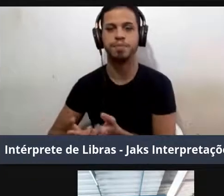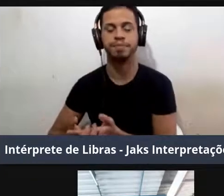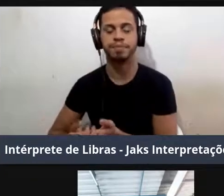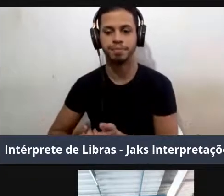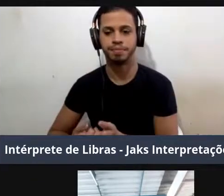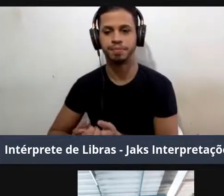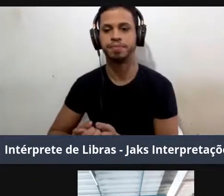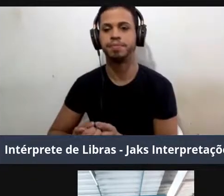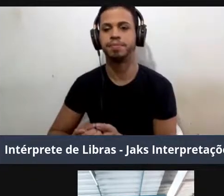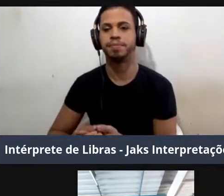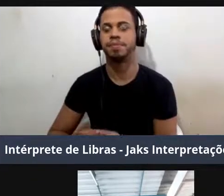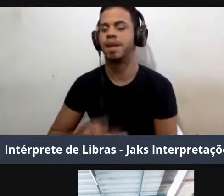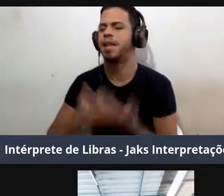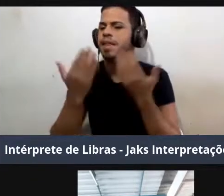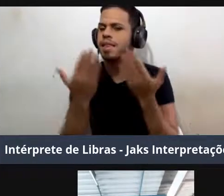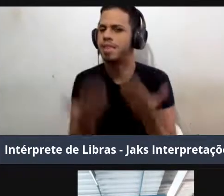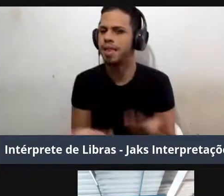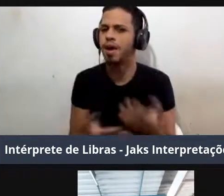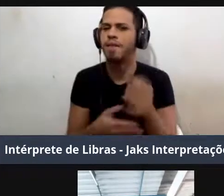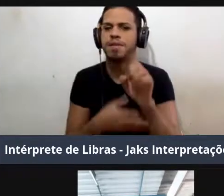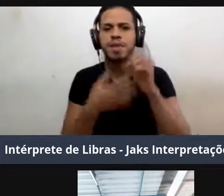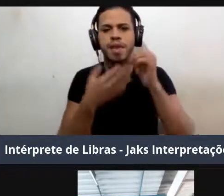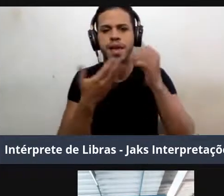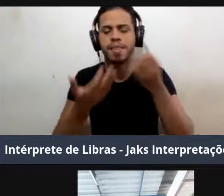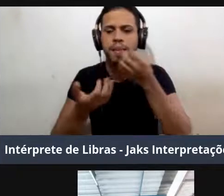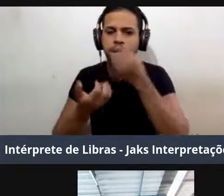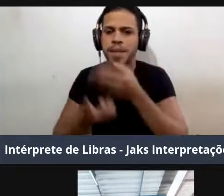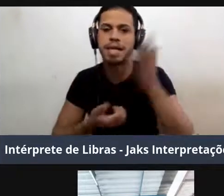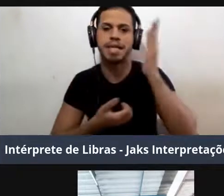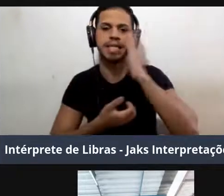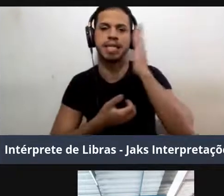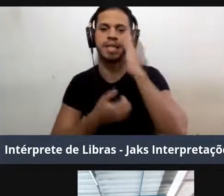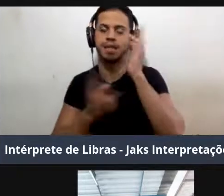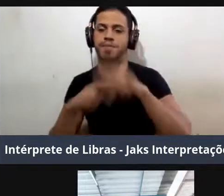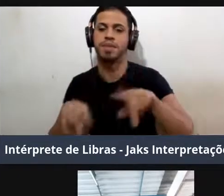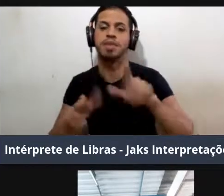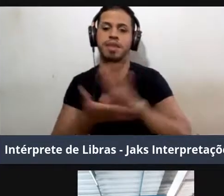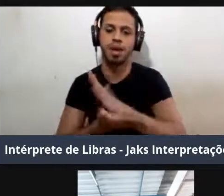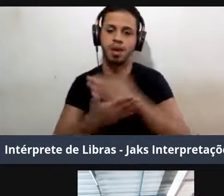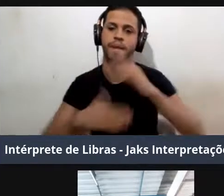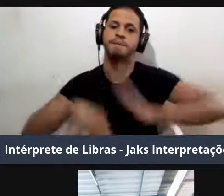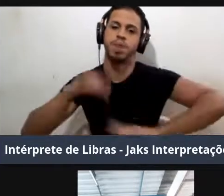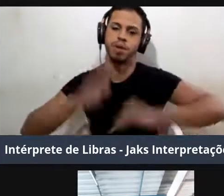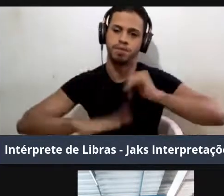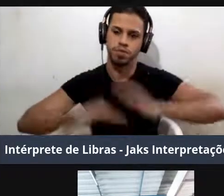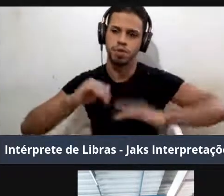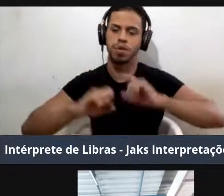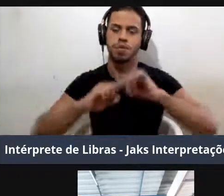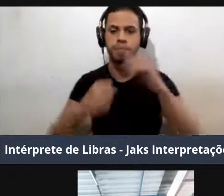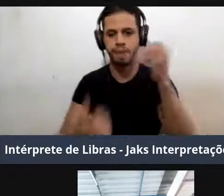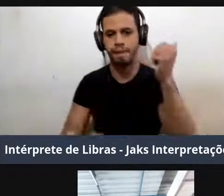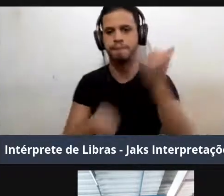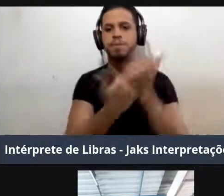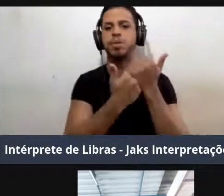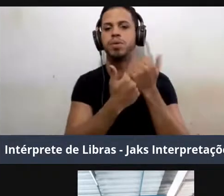de não ser bem vista, né? E a gente sabe que tem profissionais que dão todo o suporte, né? Estava aqui justamente tentando